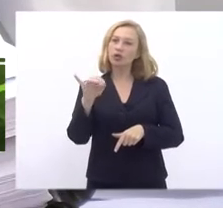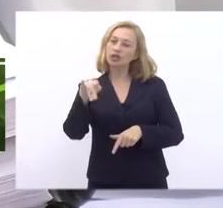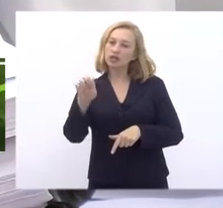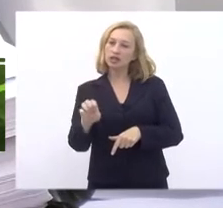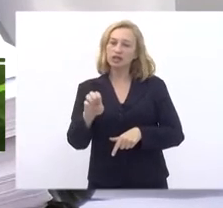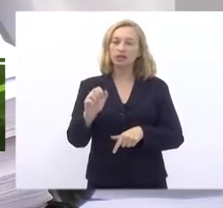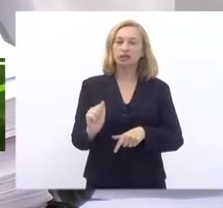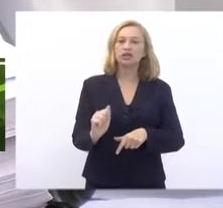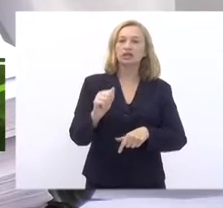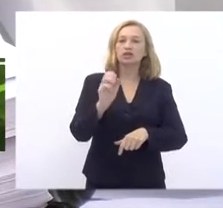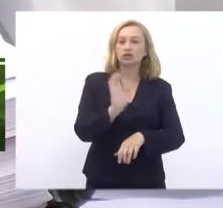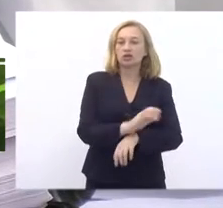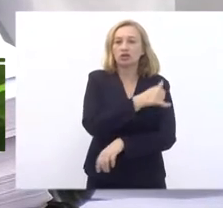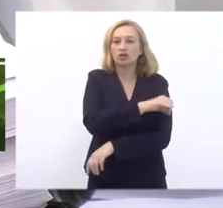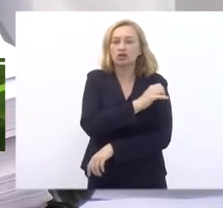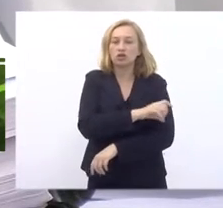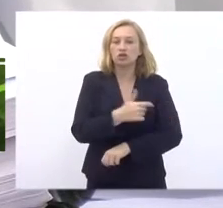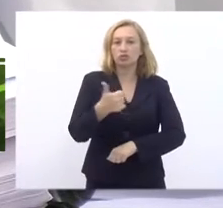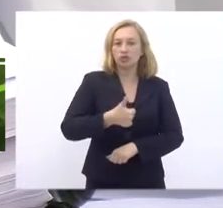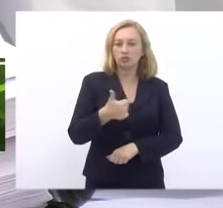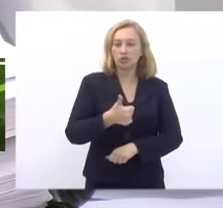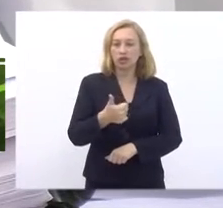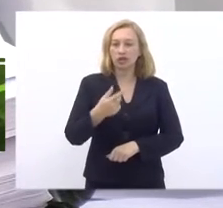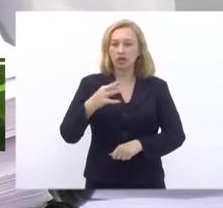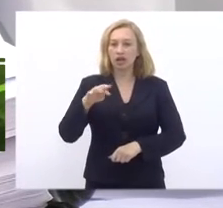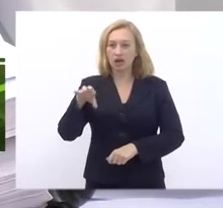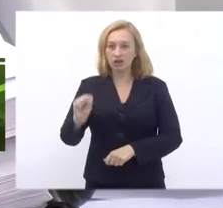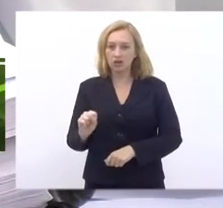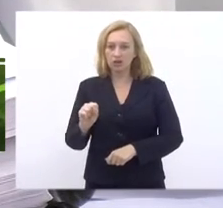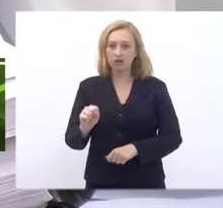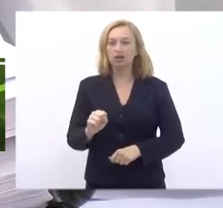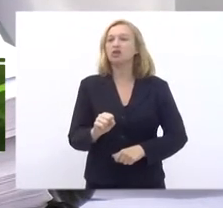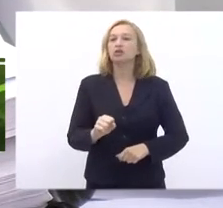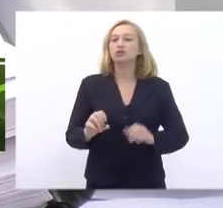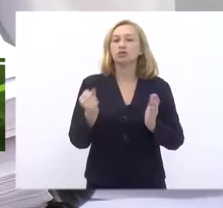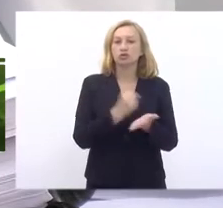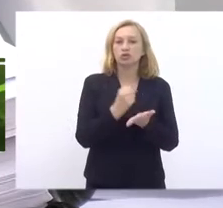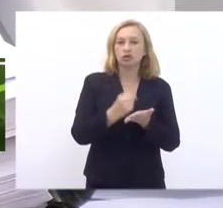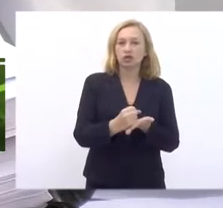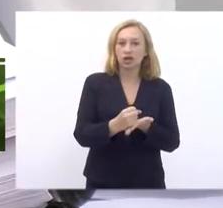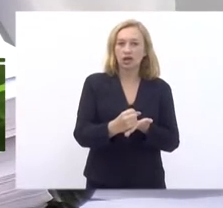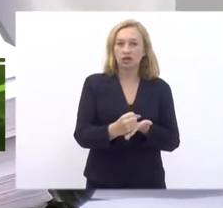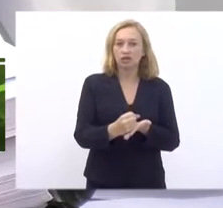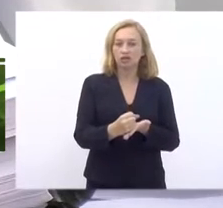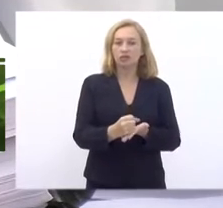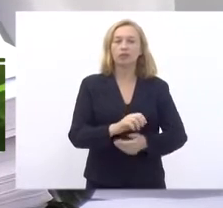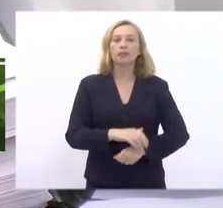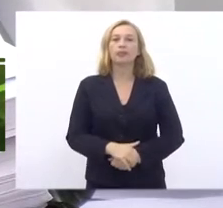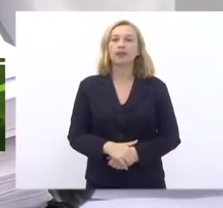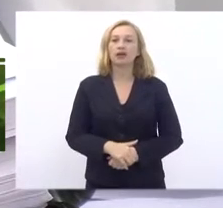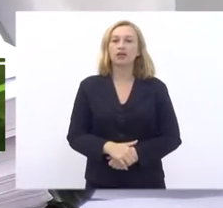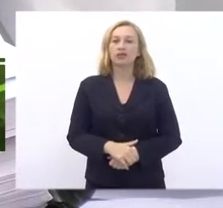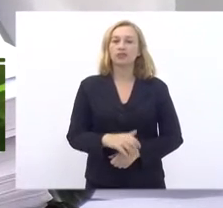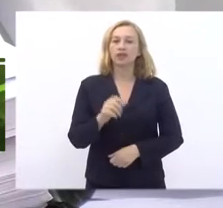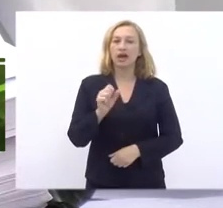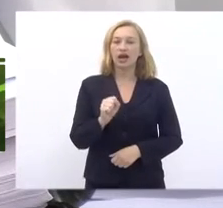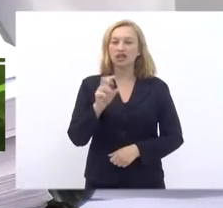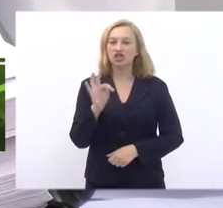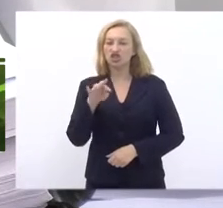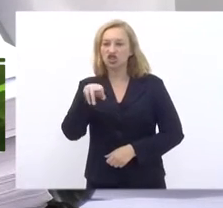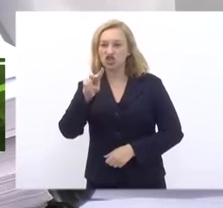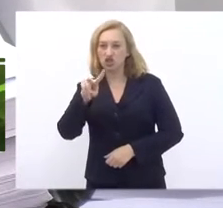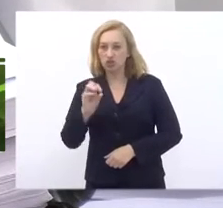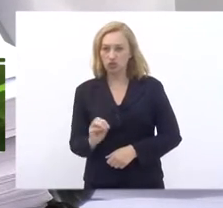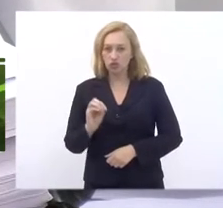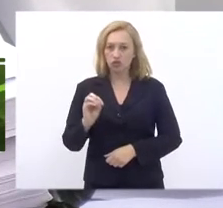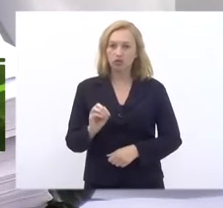agências escritas na cláusula primeira e sob as condições previstas no contrato, e neste aditivo, assim como sobre as